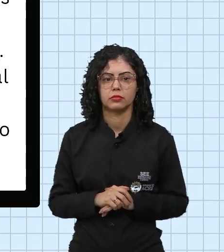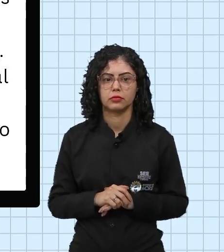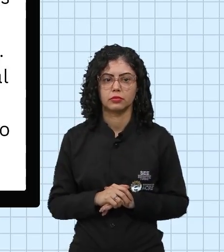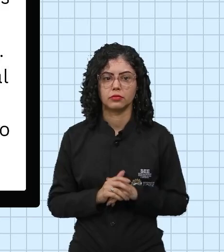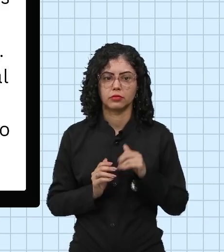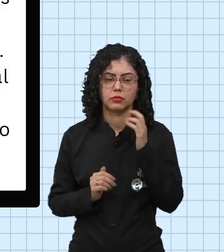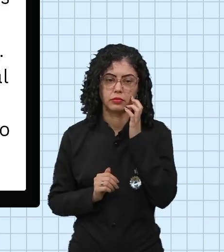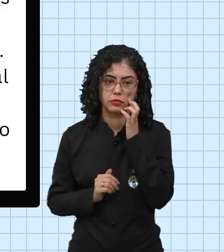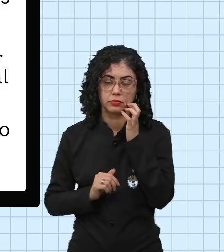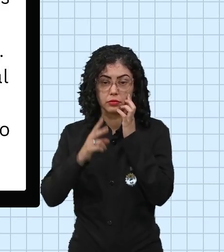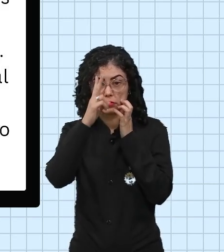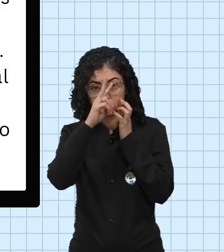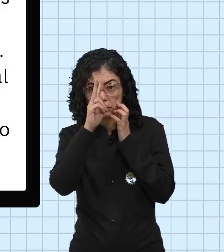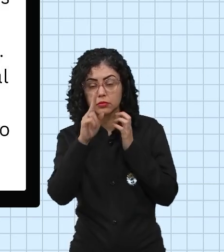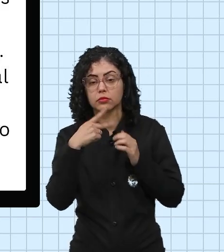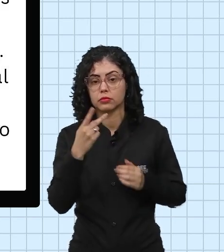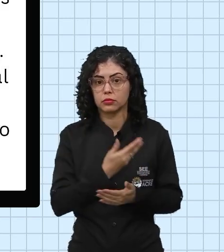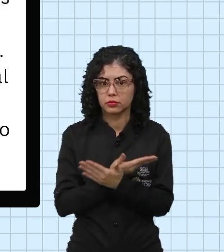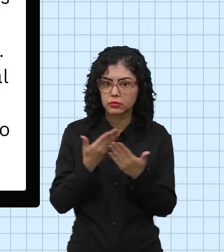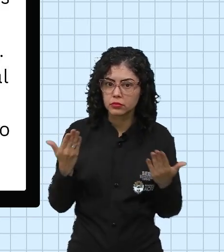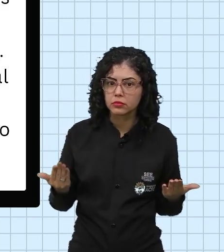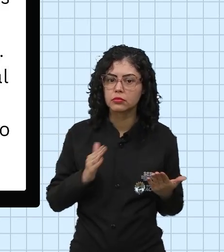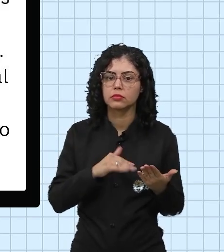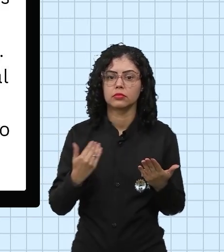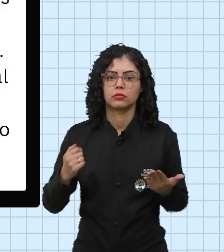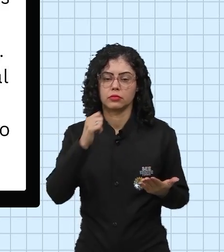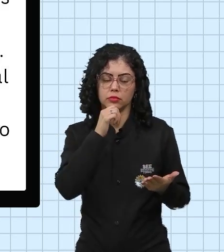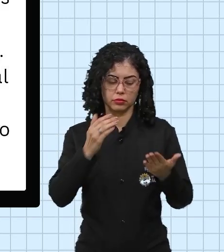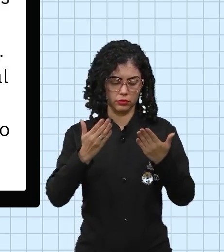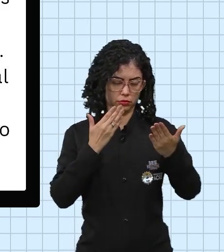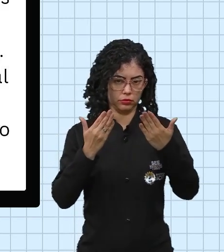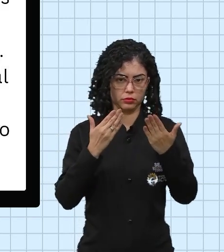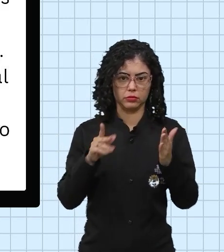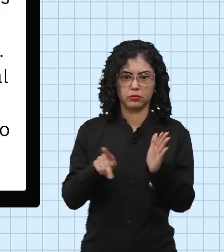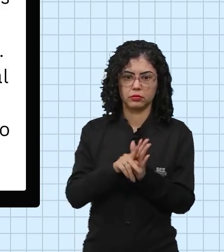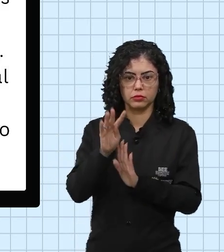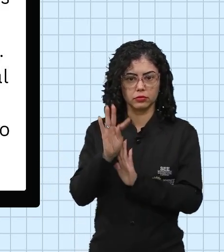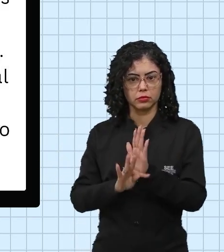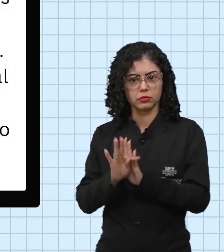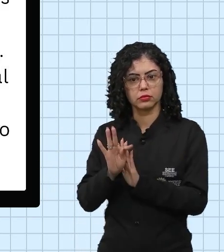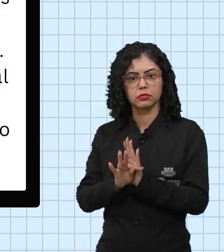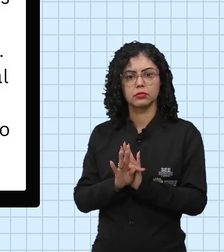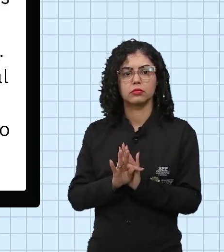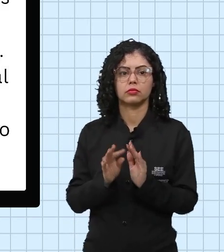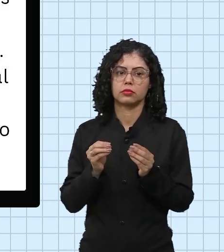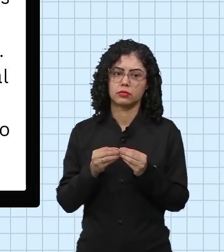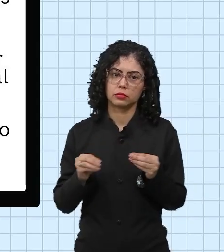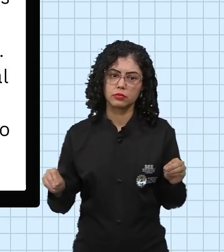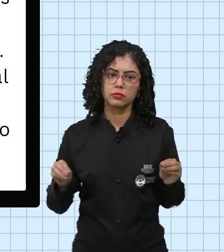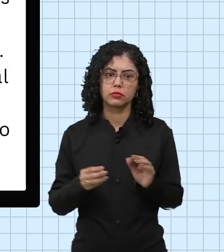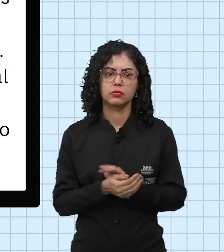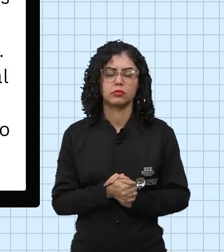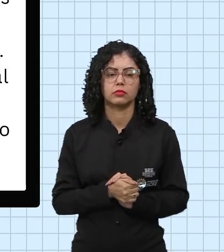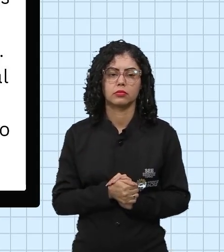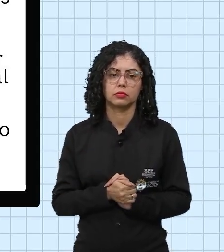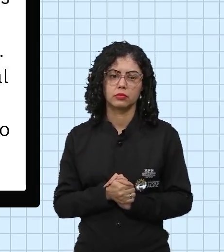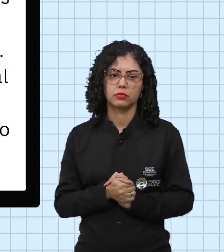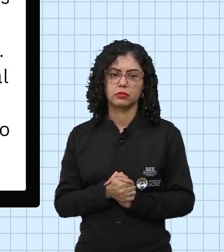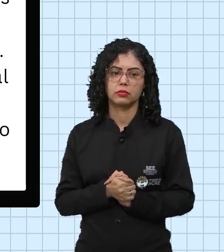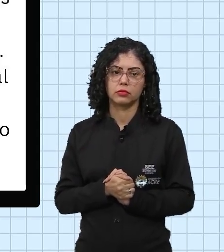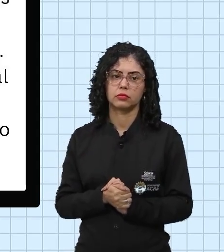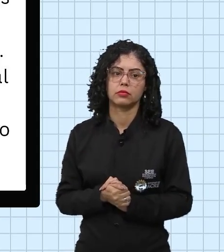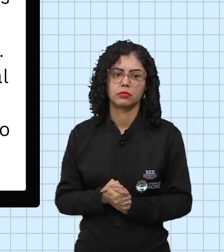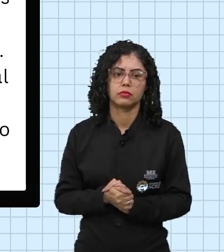mais. Lembra que eu falei para vocês que quando se deparar com o texto, você precisa desmembrá-lo? Então, aqui